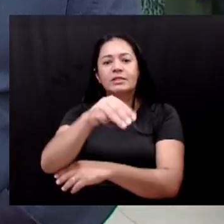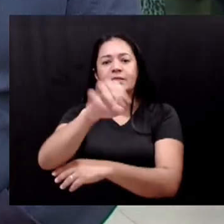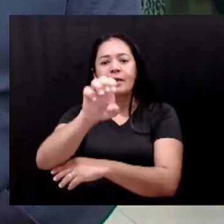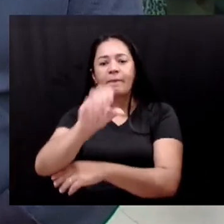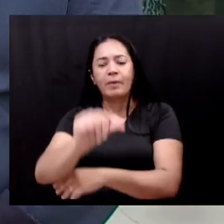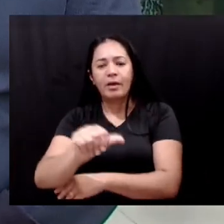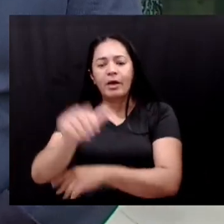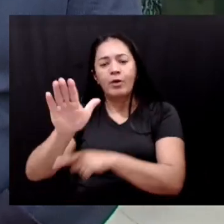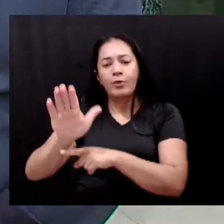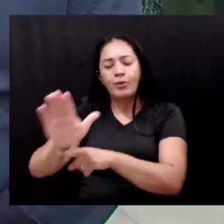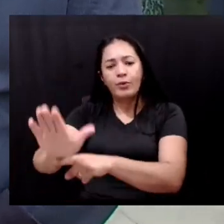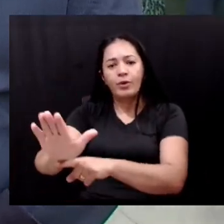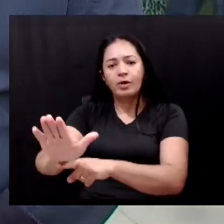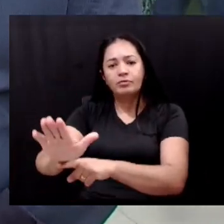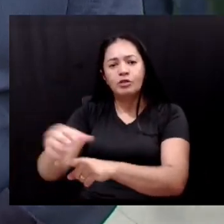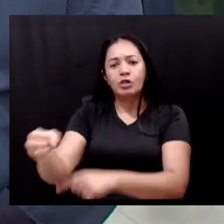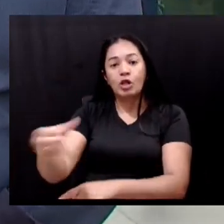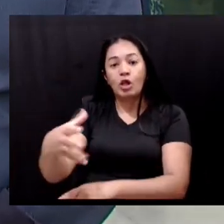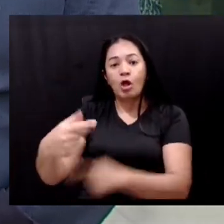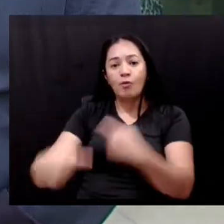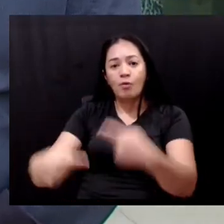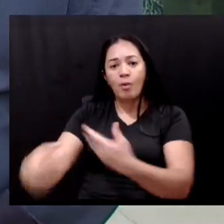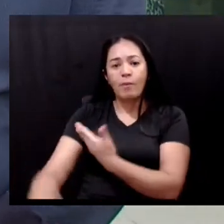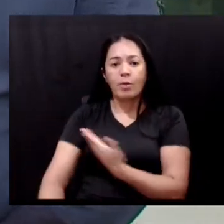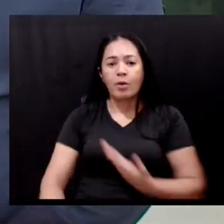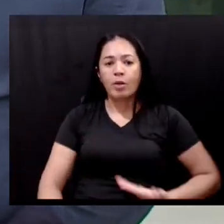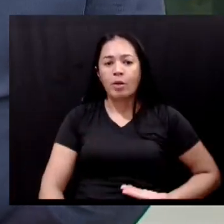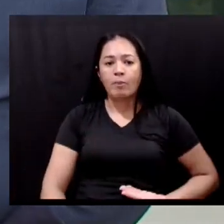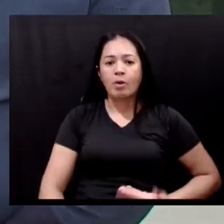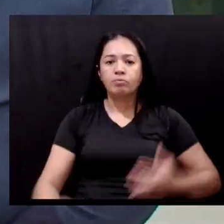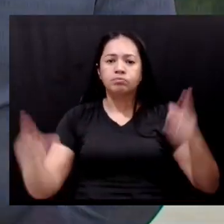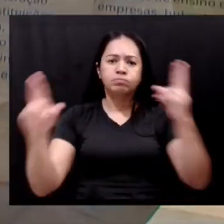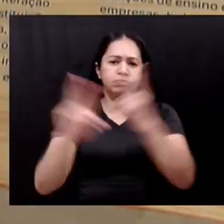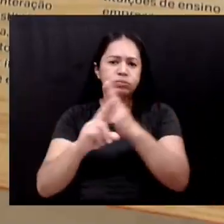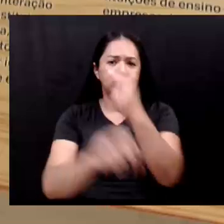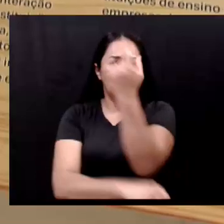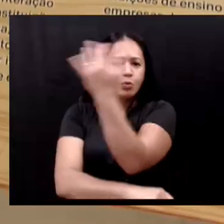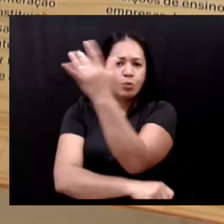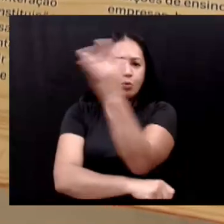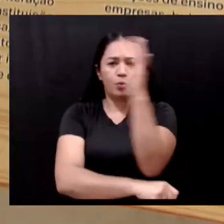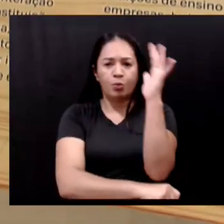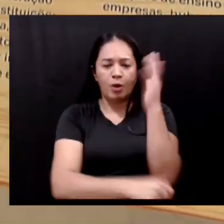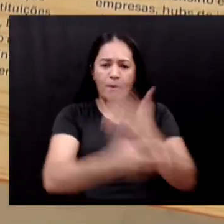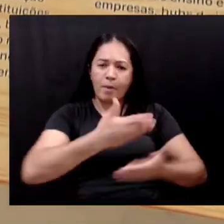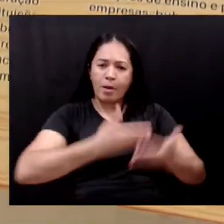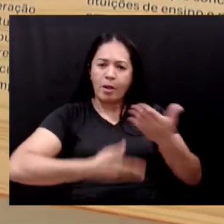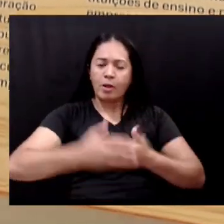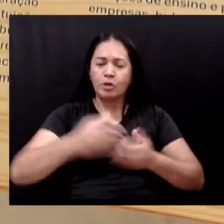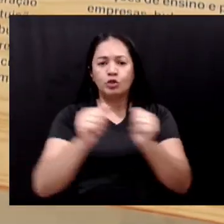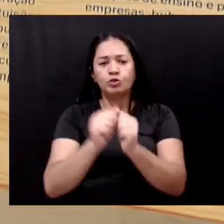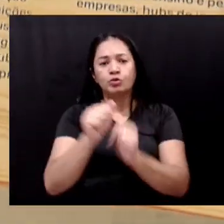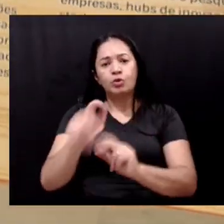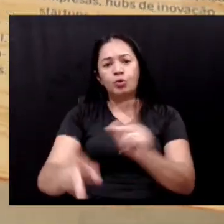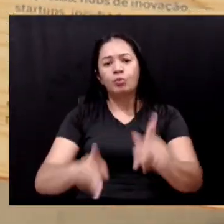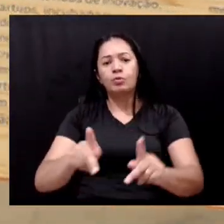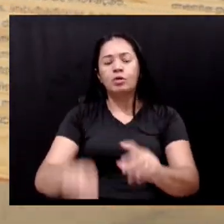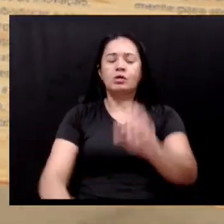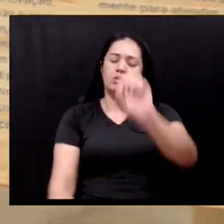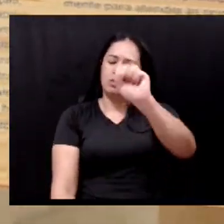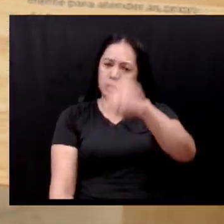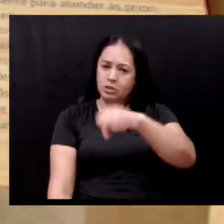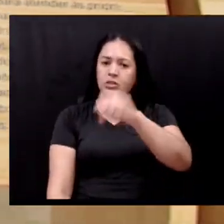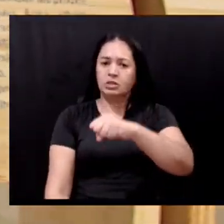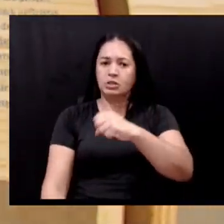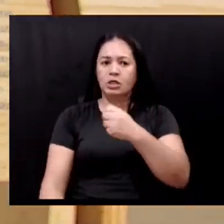ter novas políticas públicas com relação ao meio ambiente, essa troca com a população? Sim, eu acho que as grandes políticas públicas,